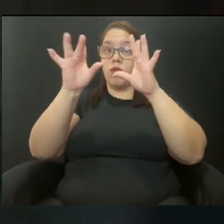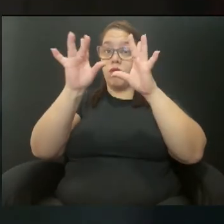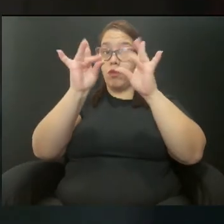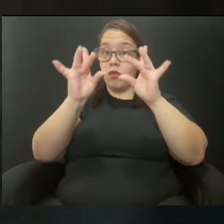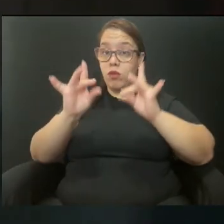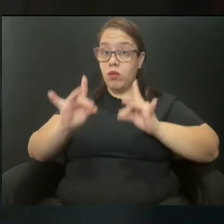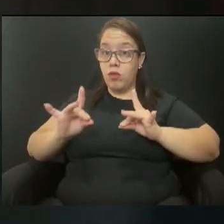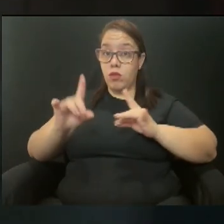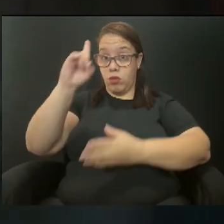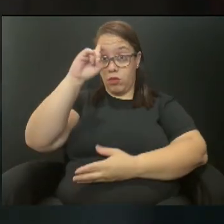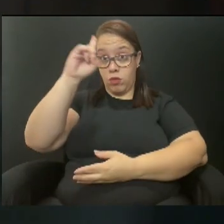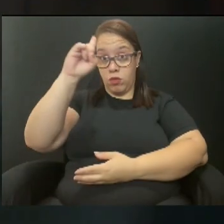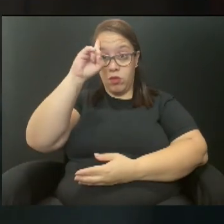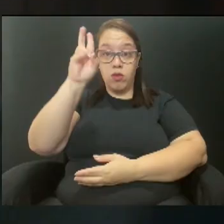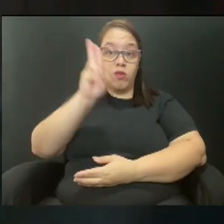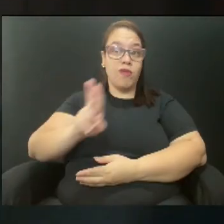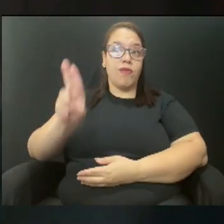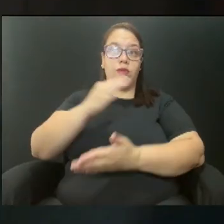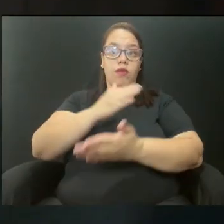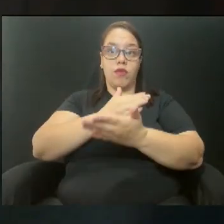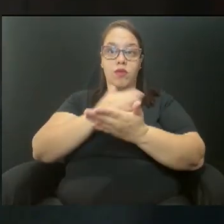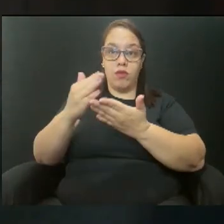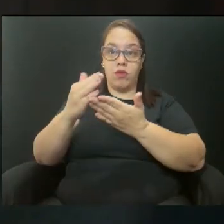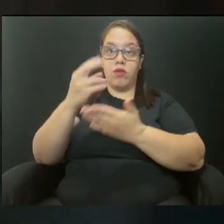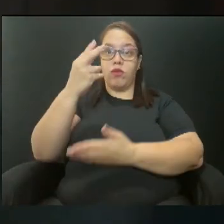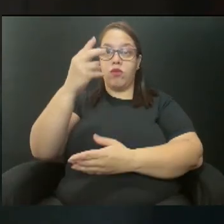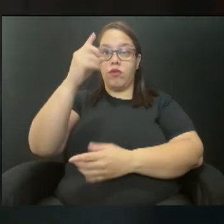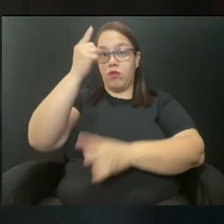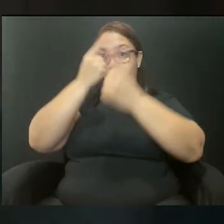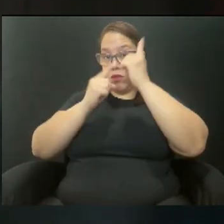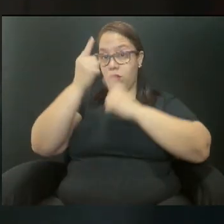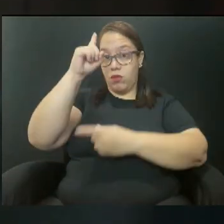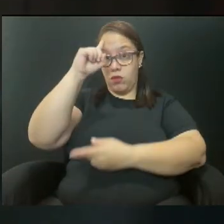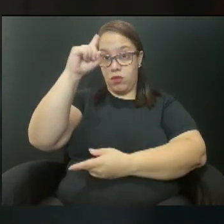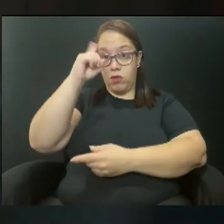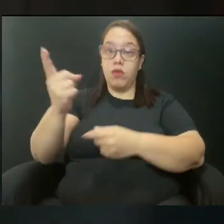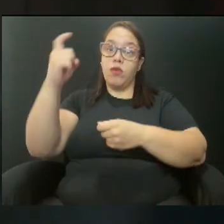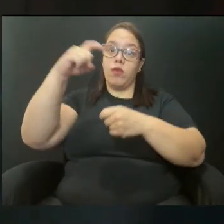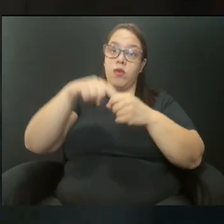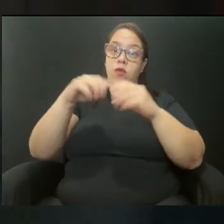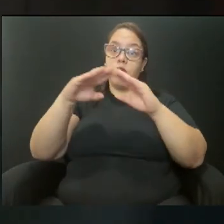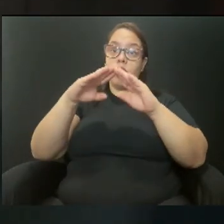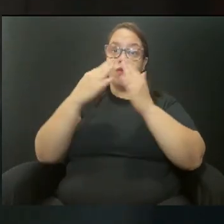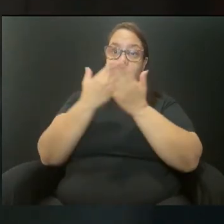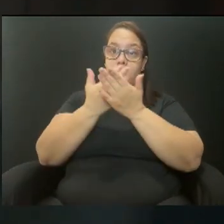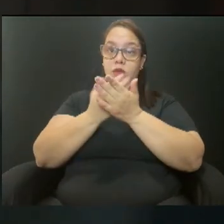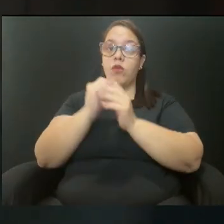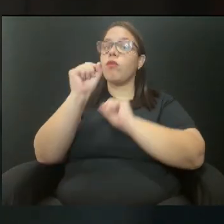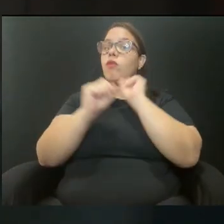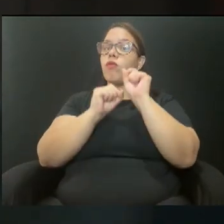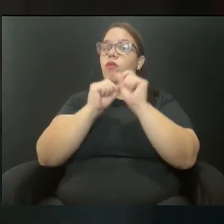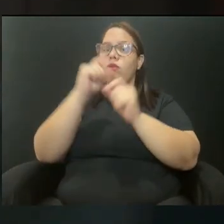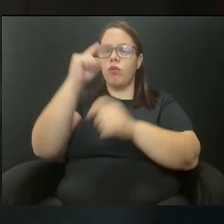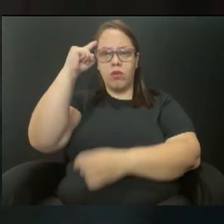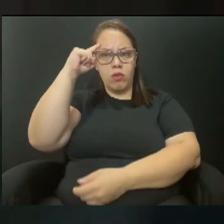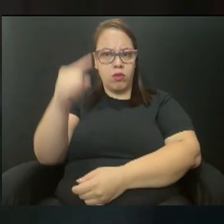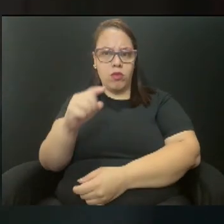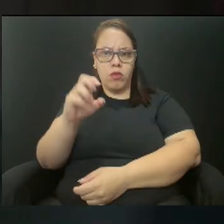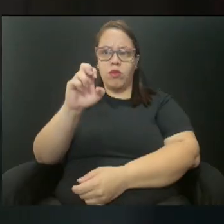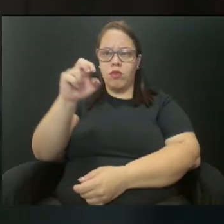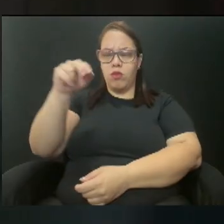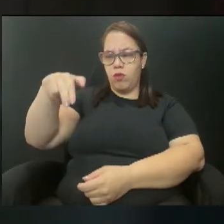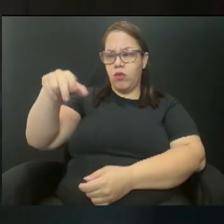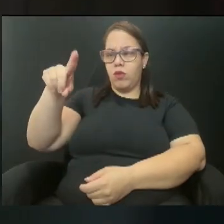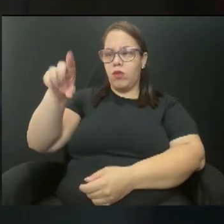úteis a partir do dia 2 de fevereiro, que é o dia da volta às aulas. A medida, determinada pela INDEC, foi alinhada com